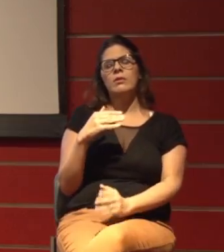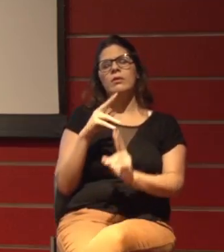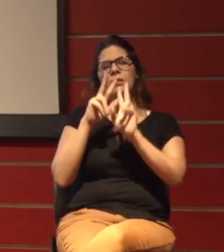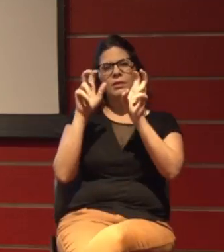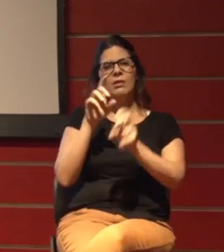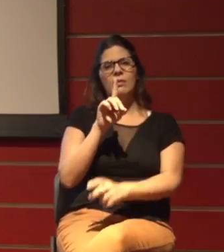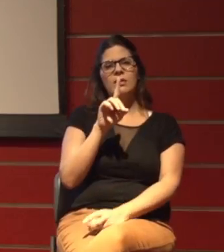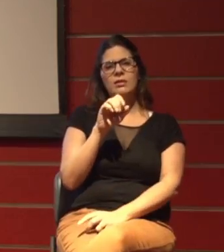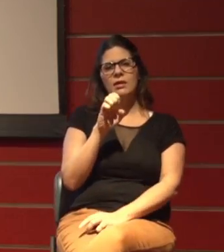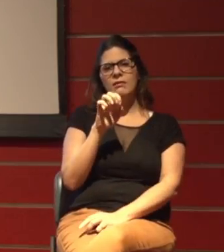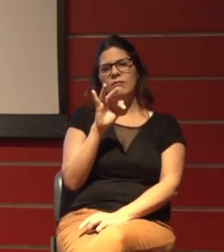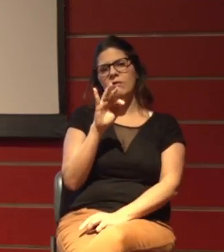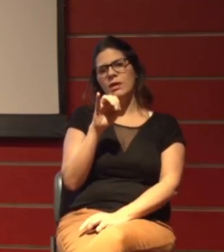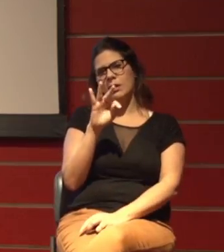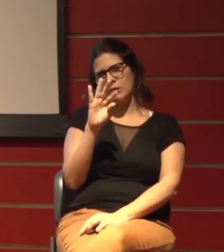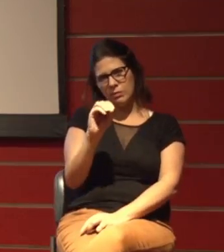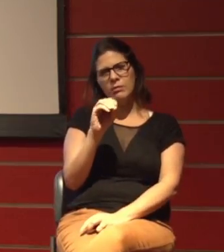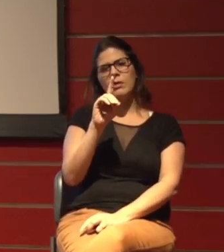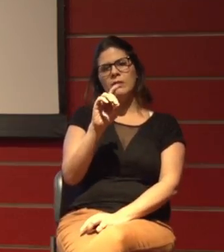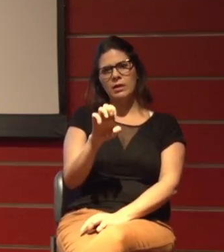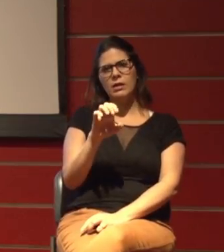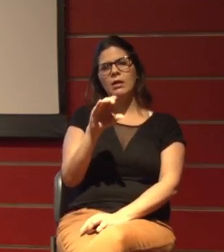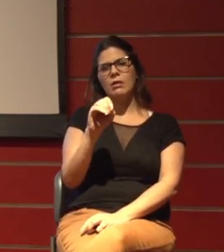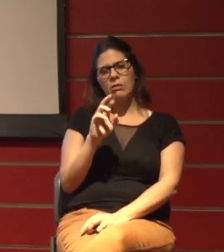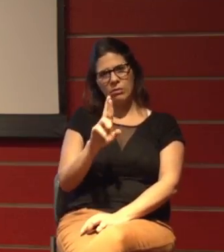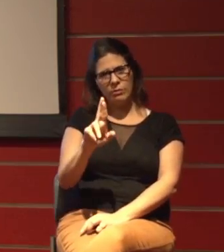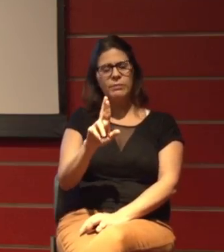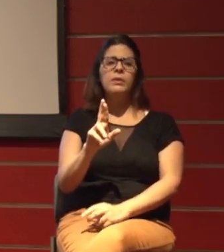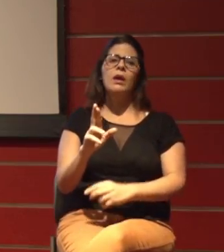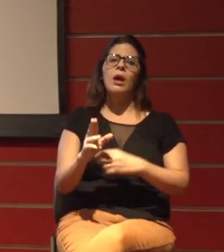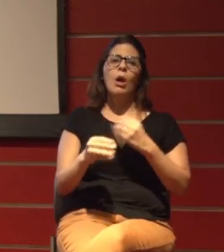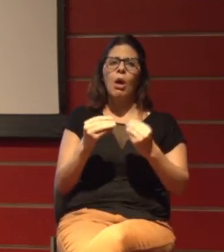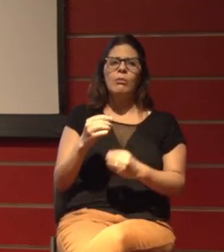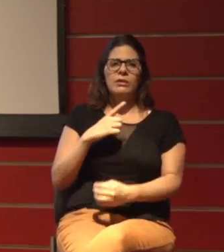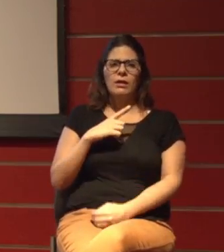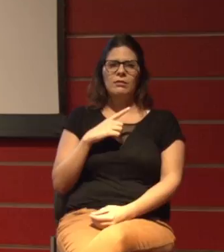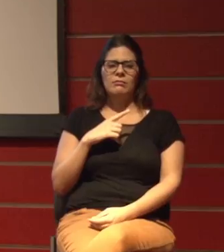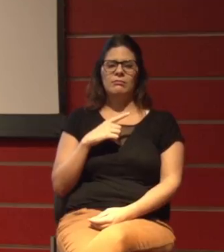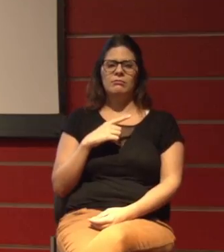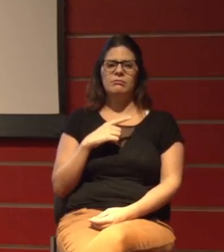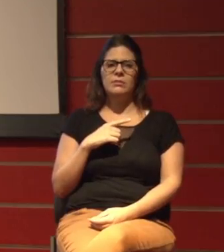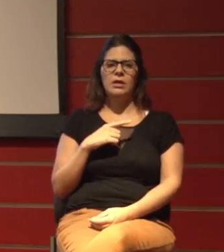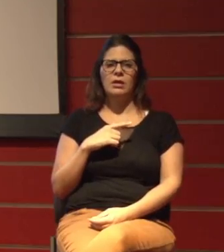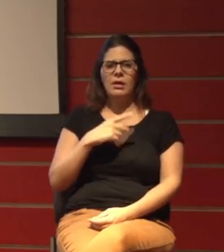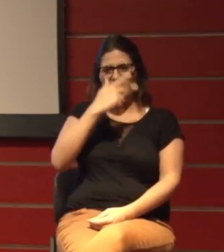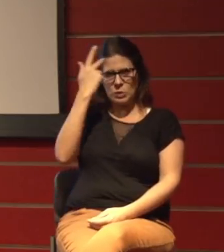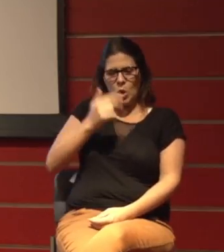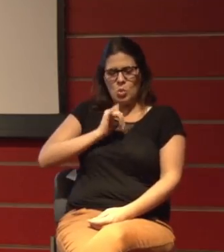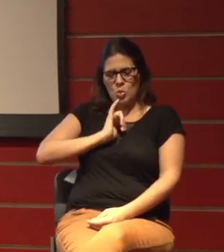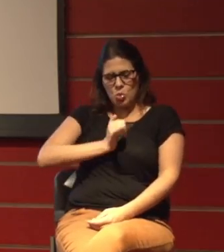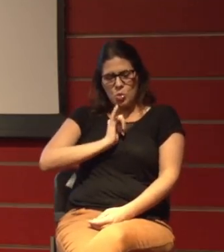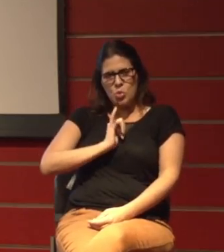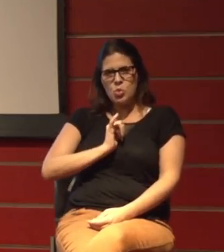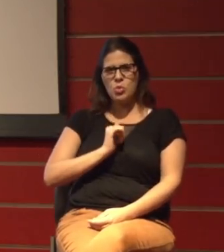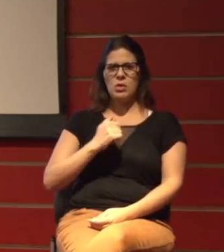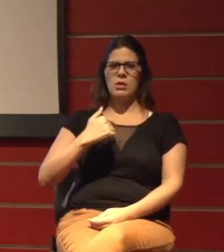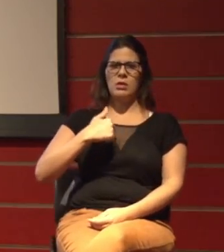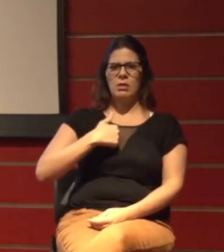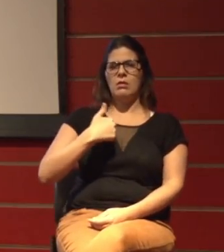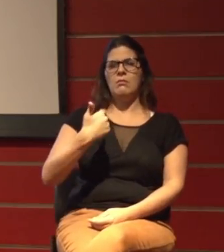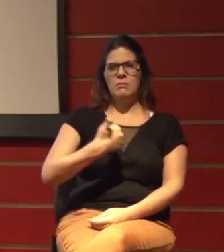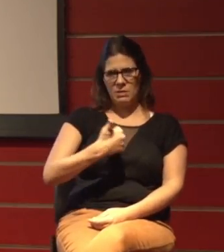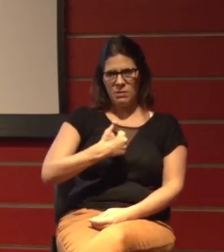o ponto de vista da quinder eh como ela narra em primeira pessoa e a linguagem que ela usa e aquela poética